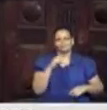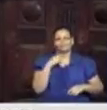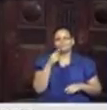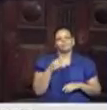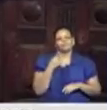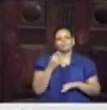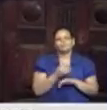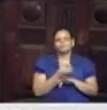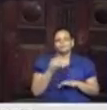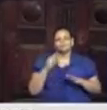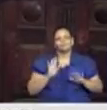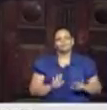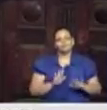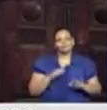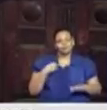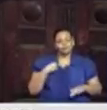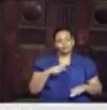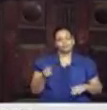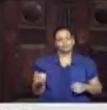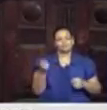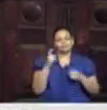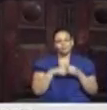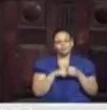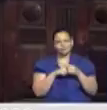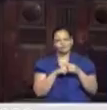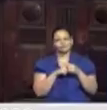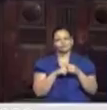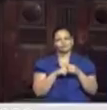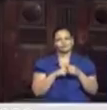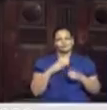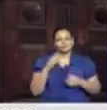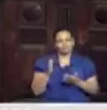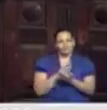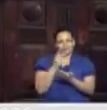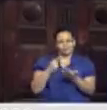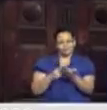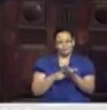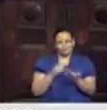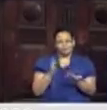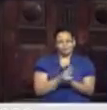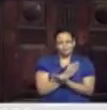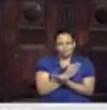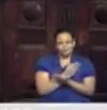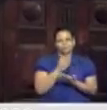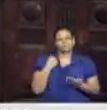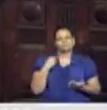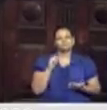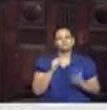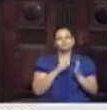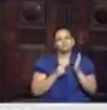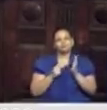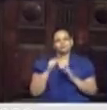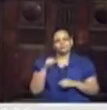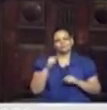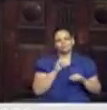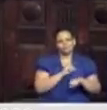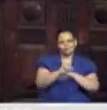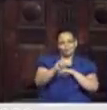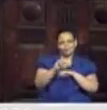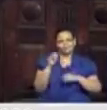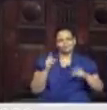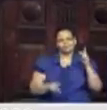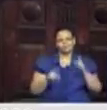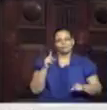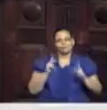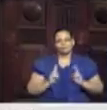suficiente para demover os golpistas, vendilhões da pátria e traidores do povo,